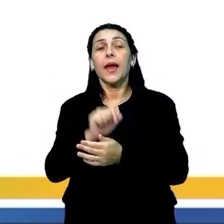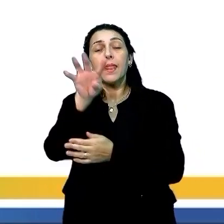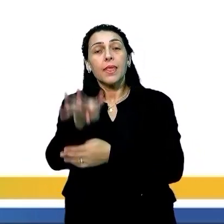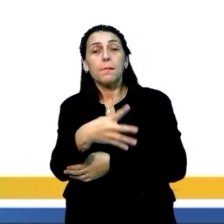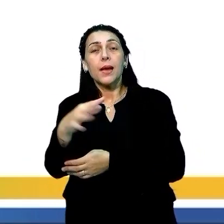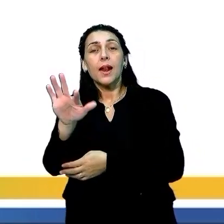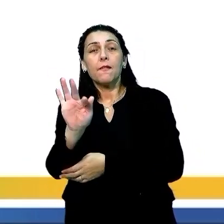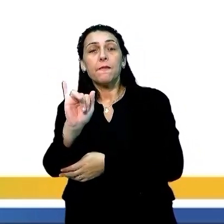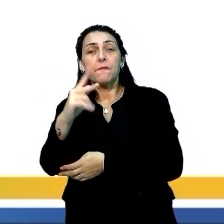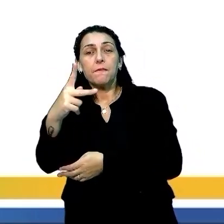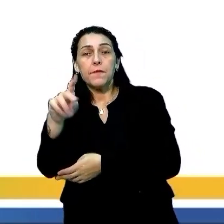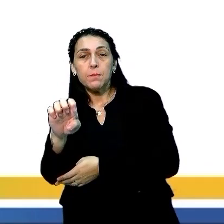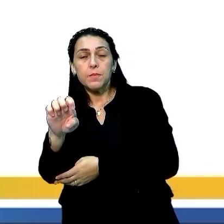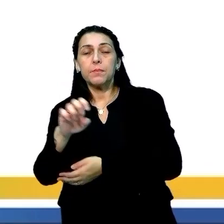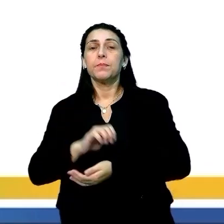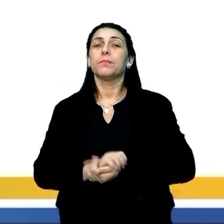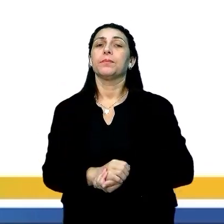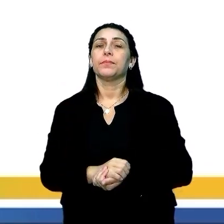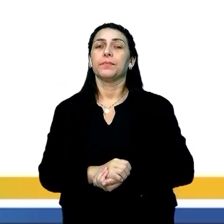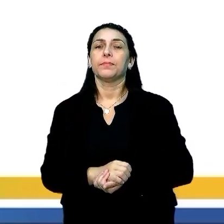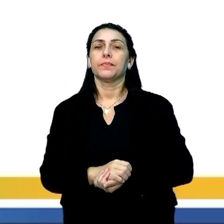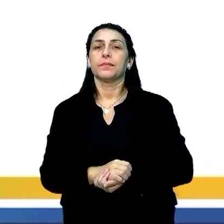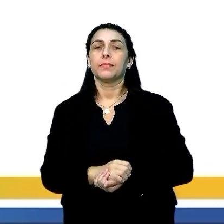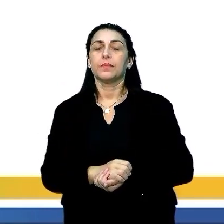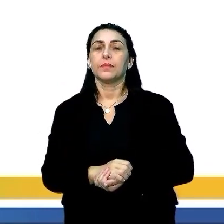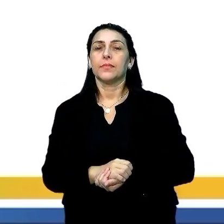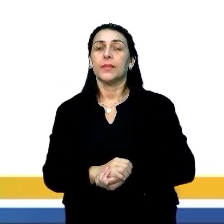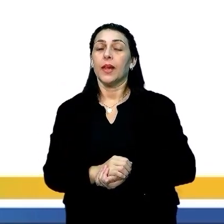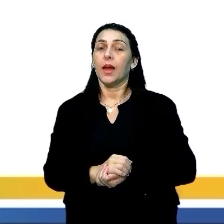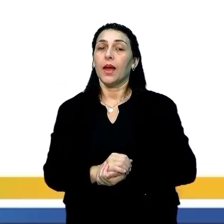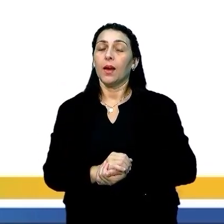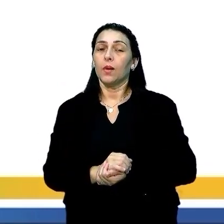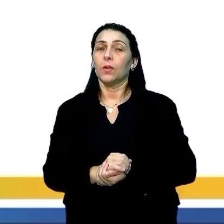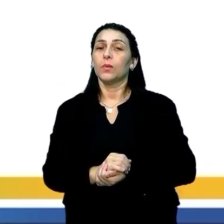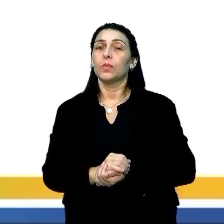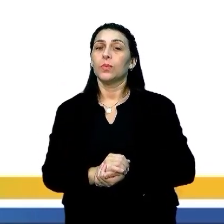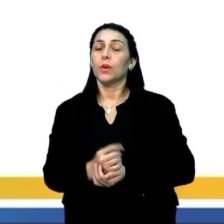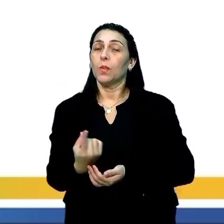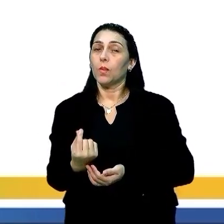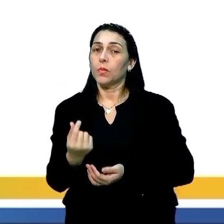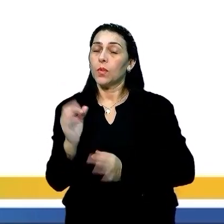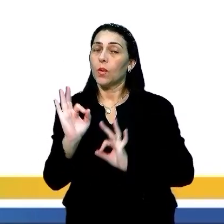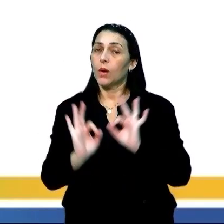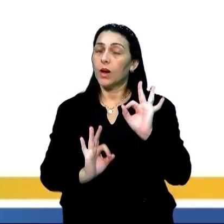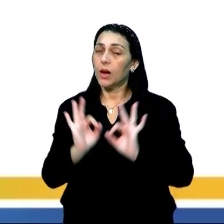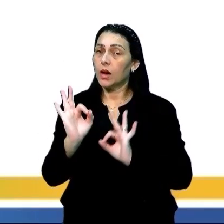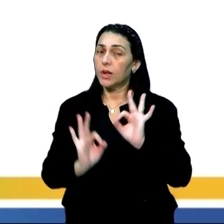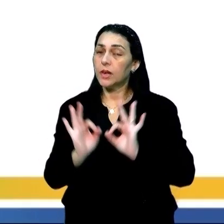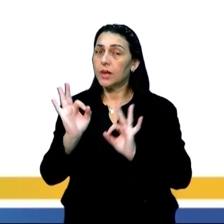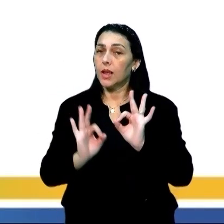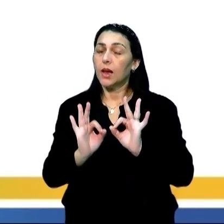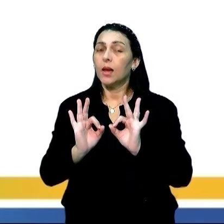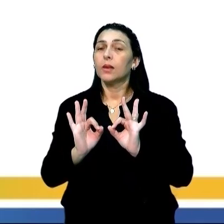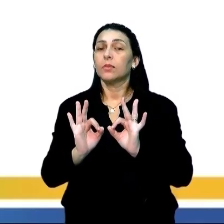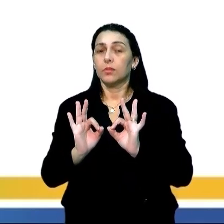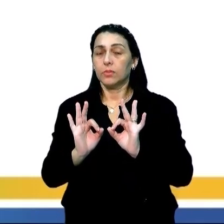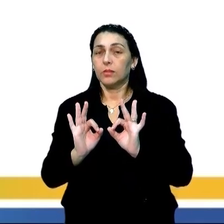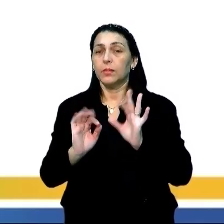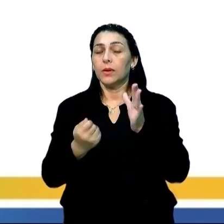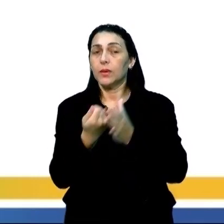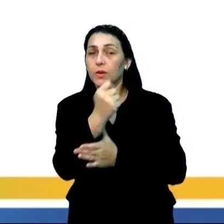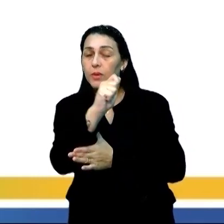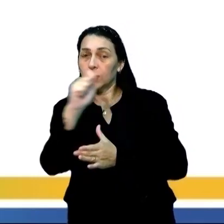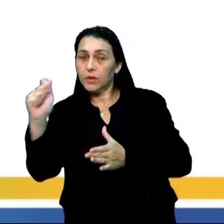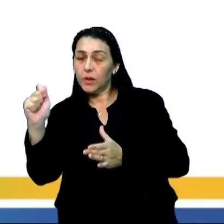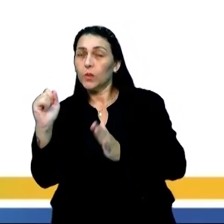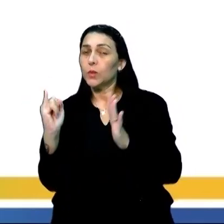tabela FIPE, que é um investimento organizado pela Fundação, tá, do